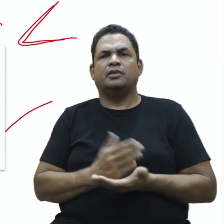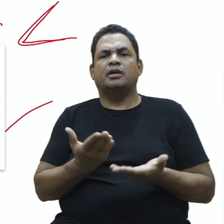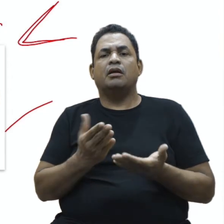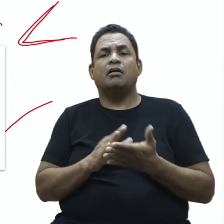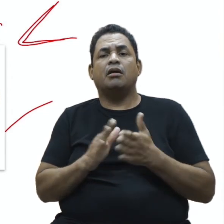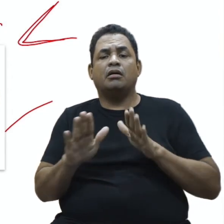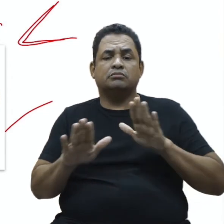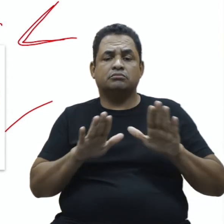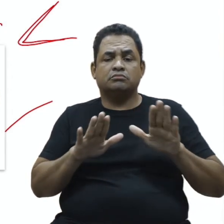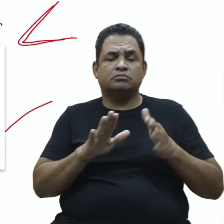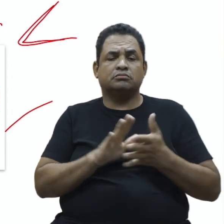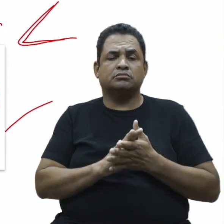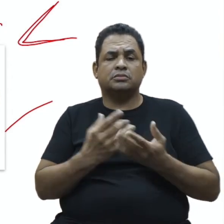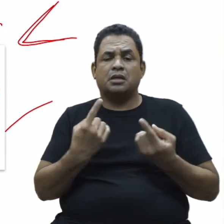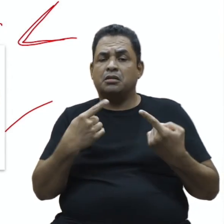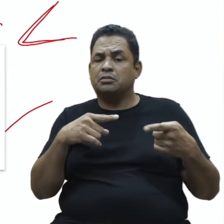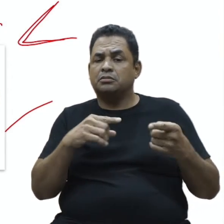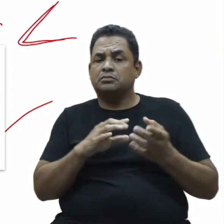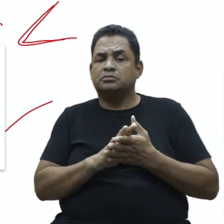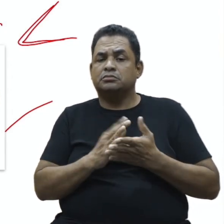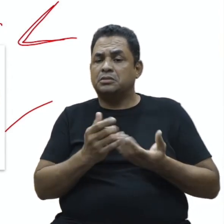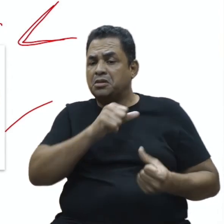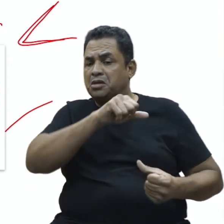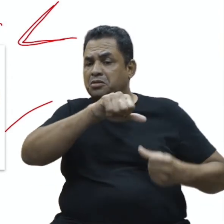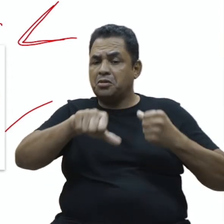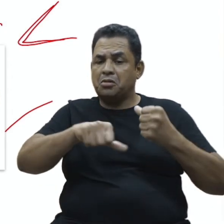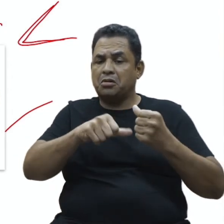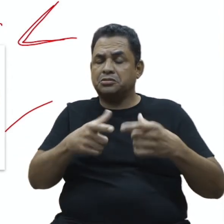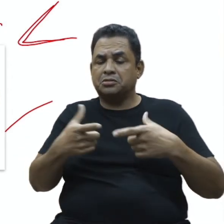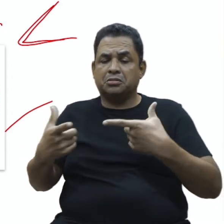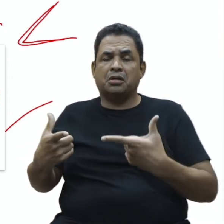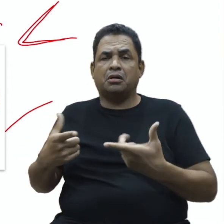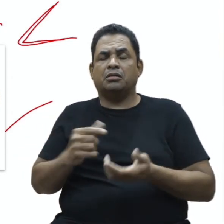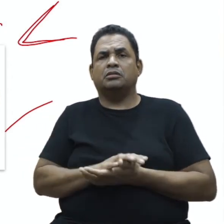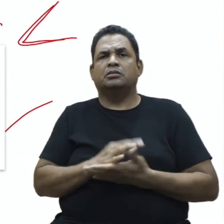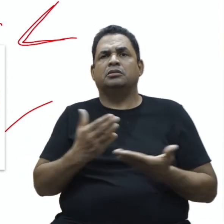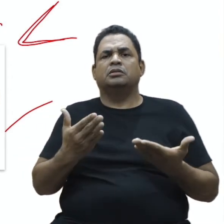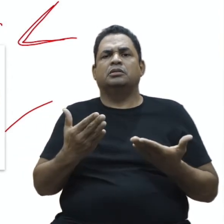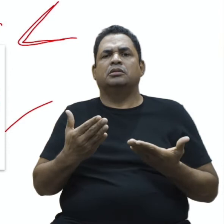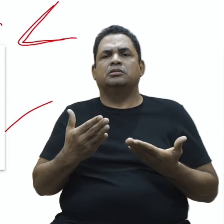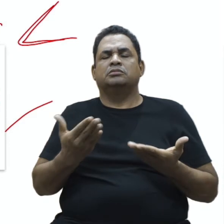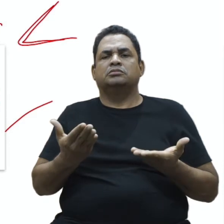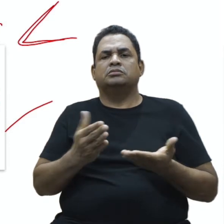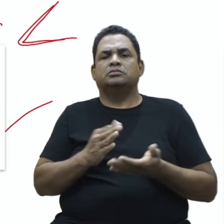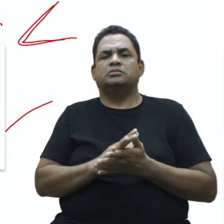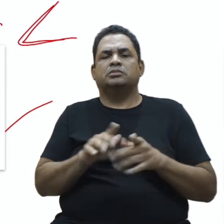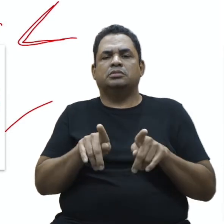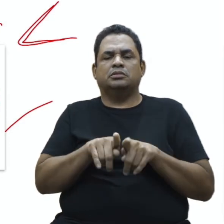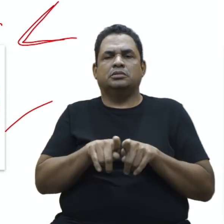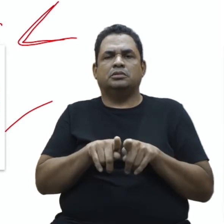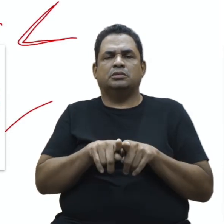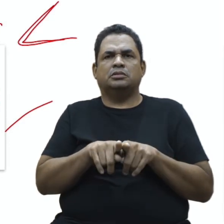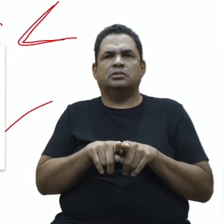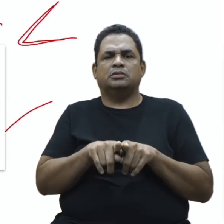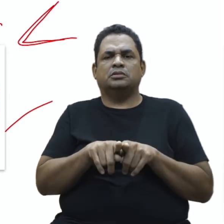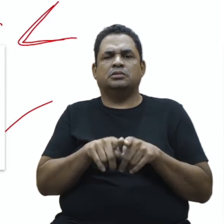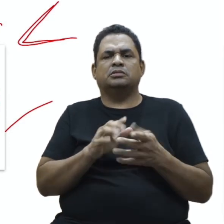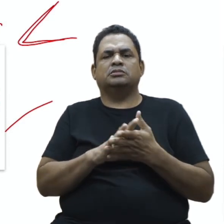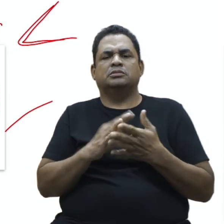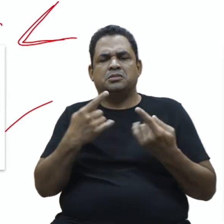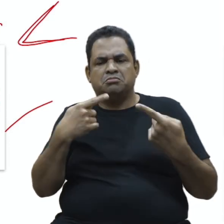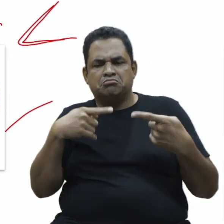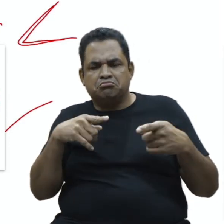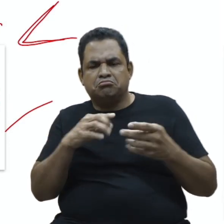essa oposição, amanhã, ela vira situação. E, quando ela vira situação, ela também vai ser achincalhada, vai